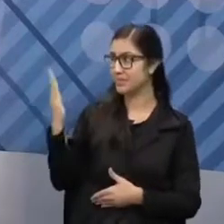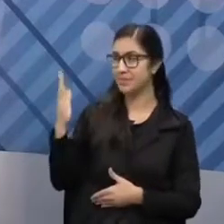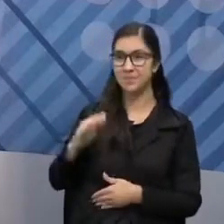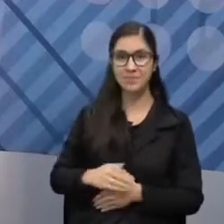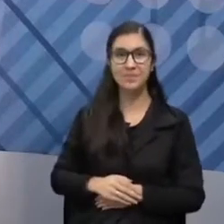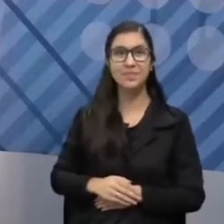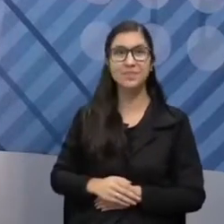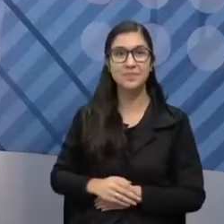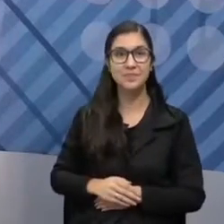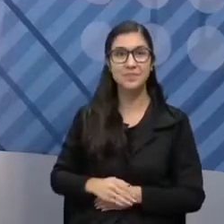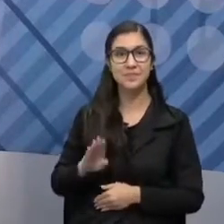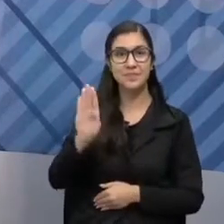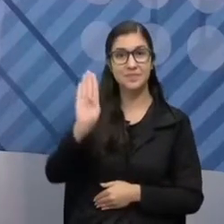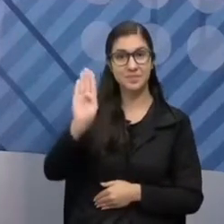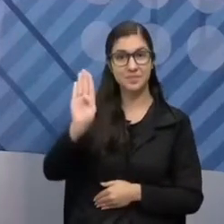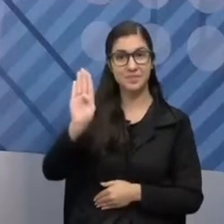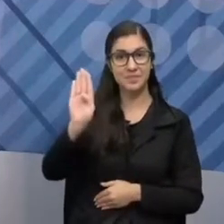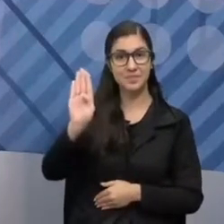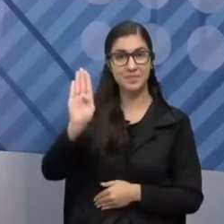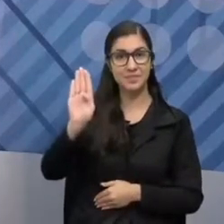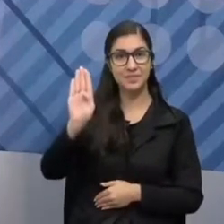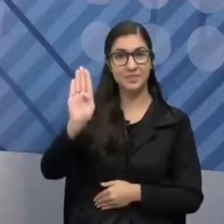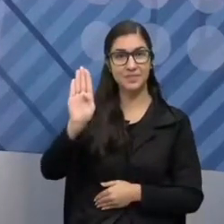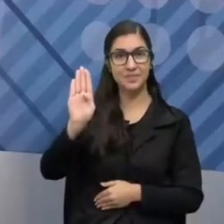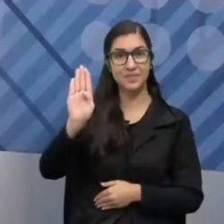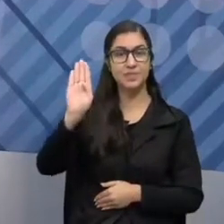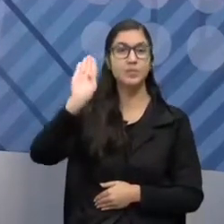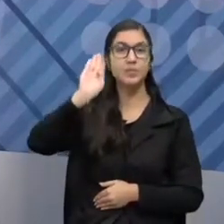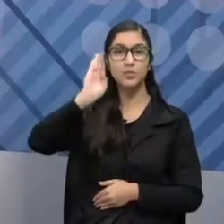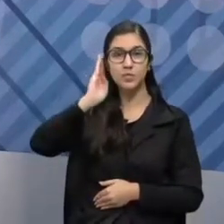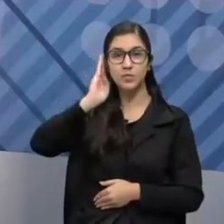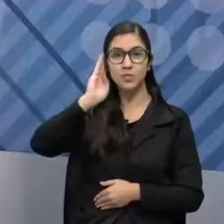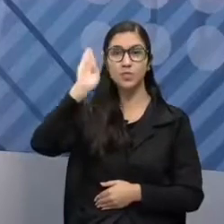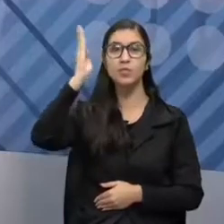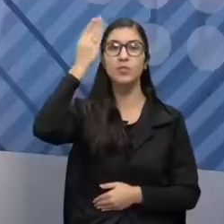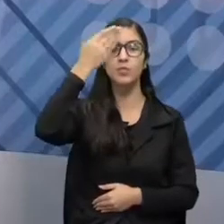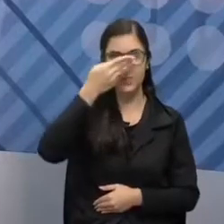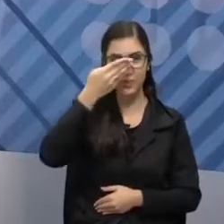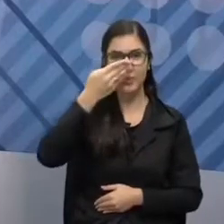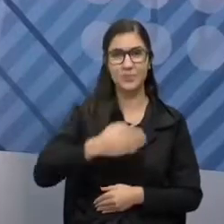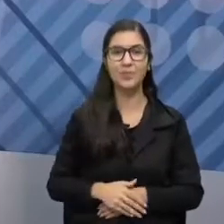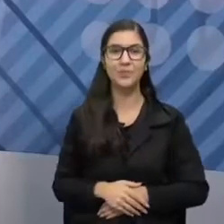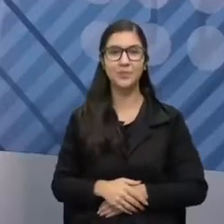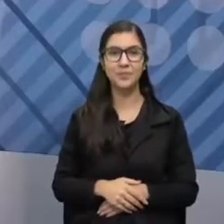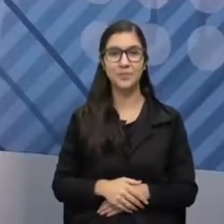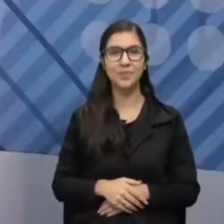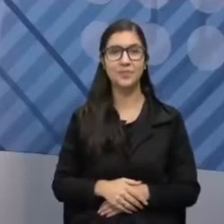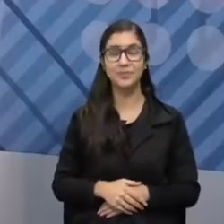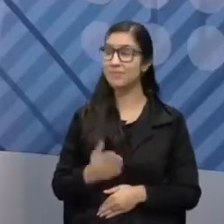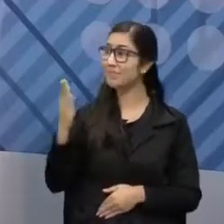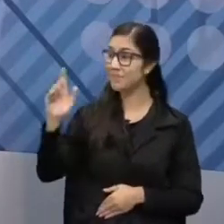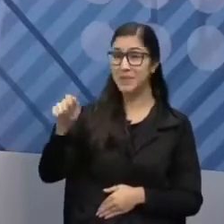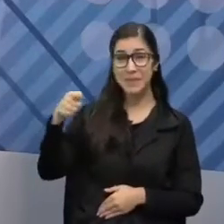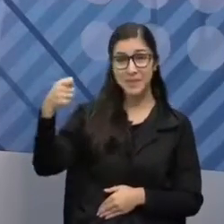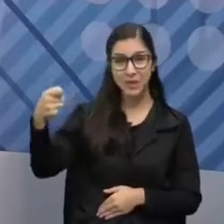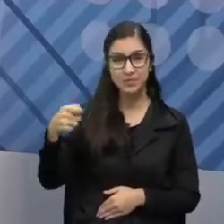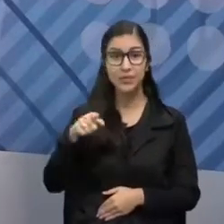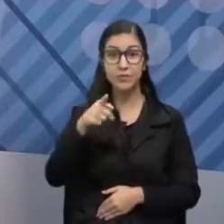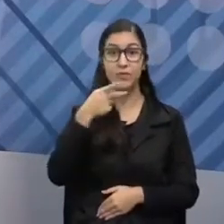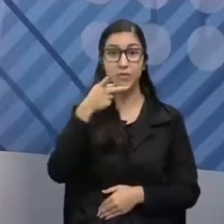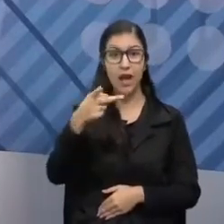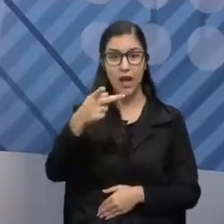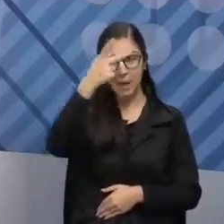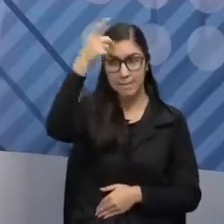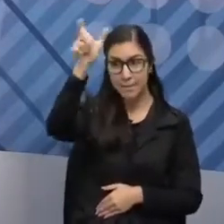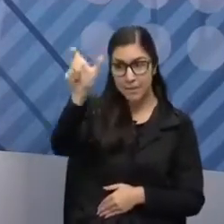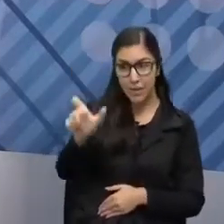B, fazendo como uma deficiência única, um sinal só, tá? Então, sai aqui da orelha. Então, esse é o sinal. Se você vai se referir